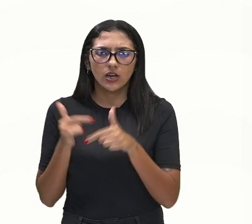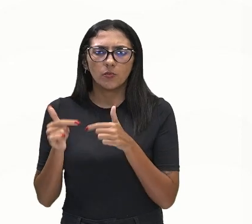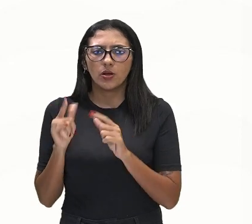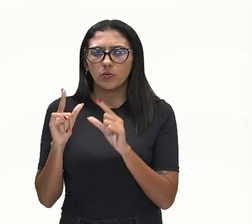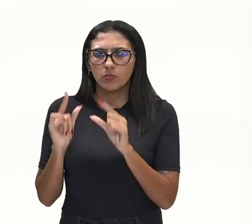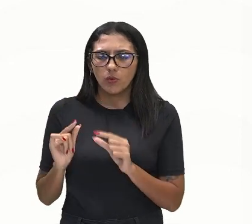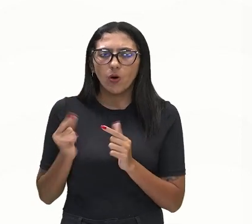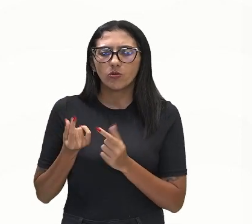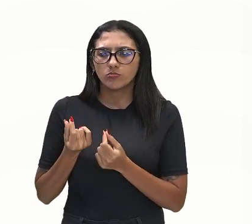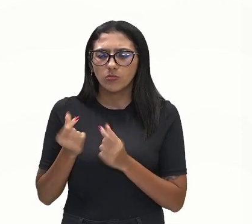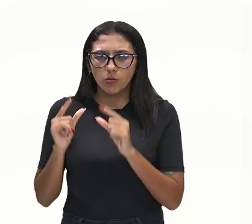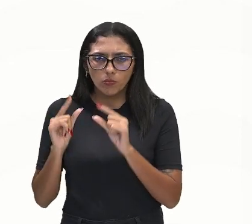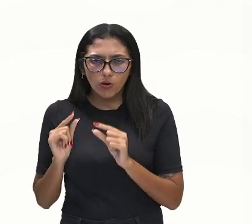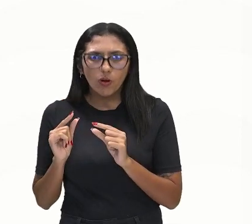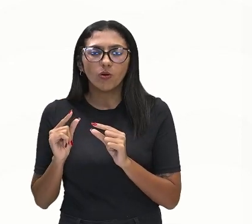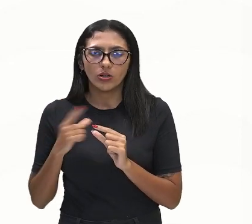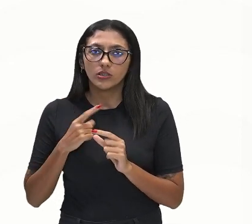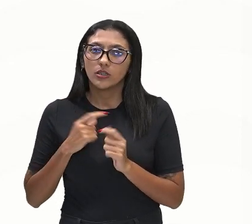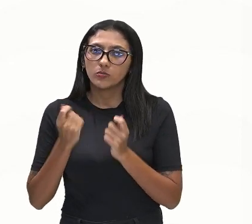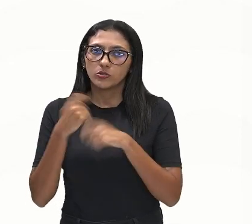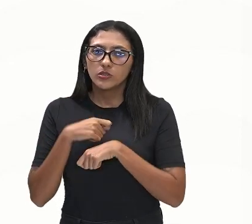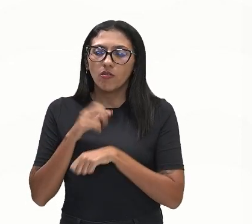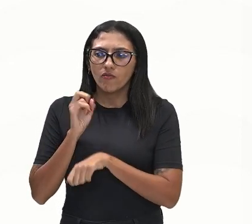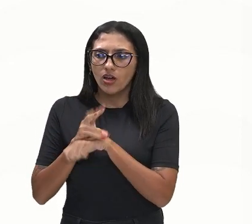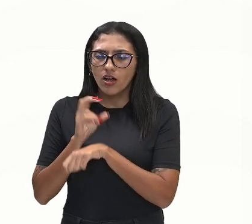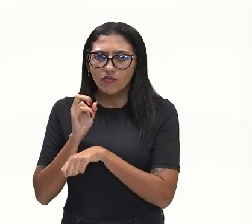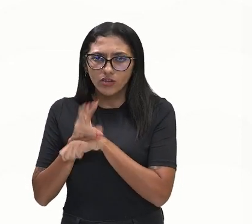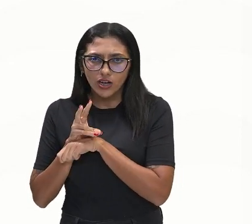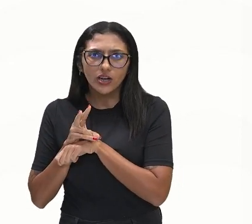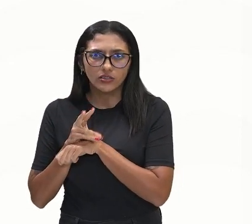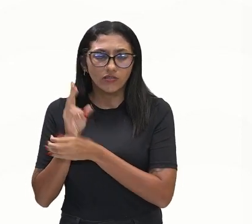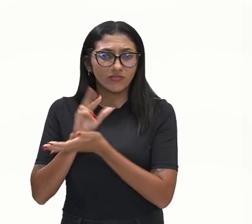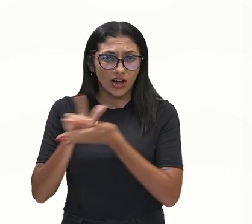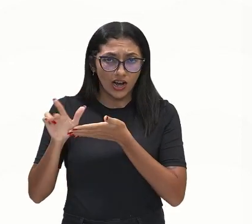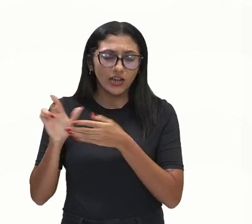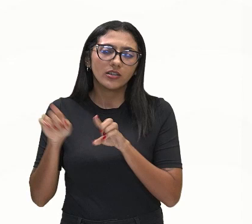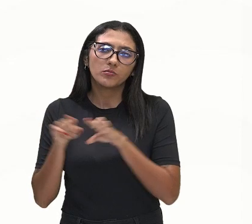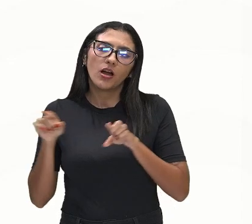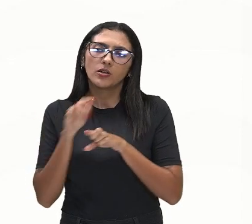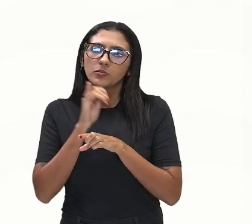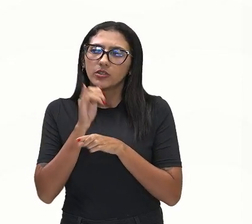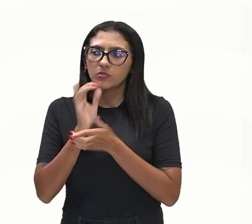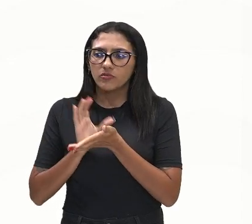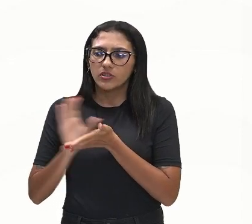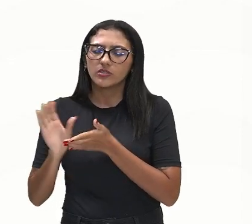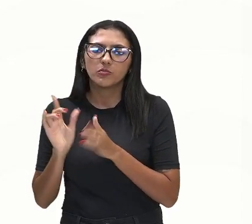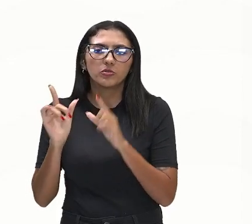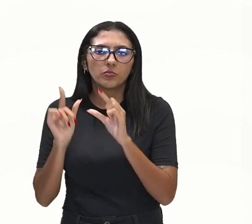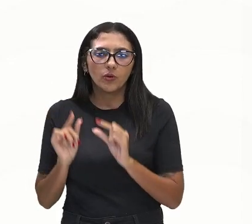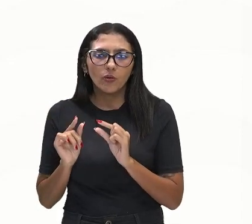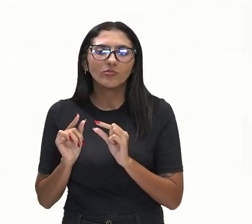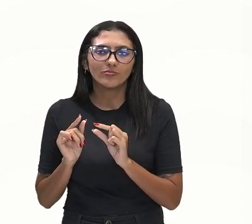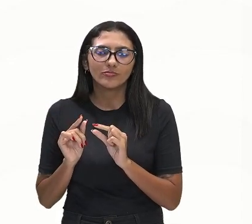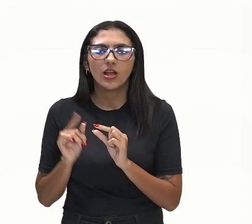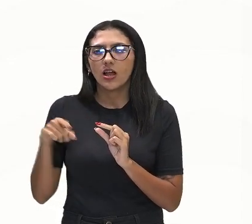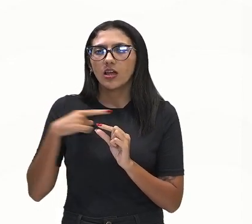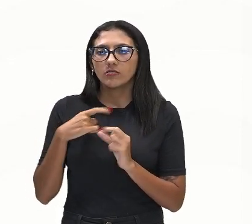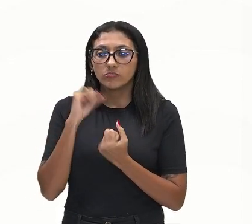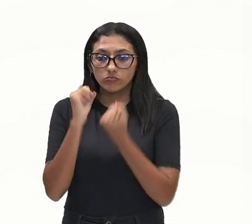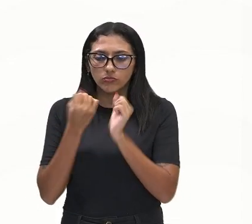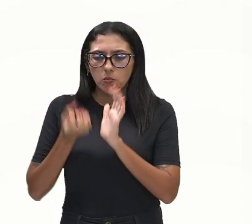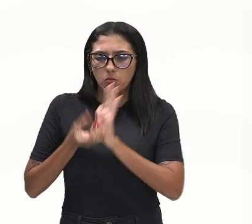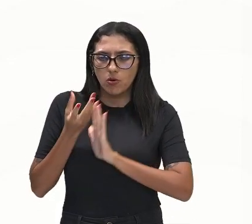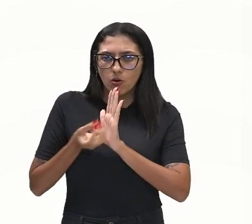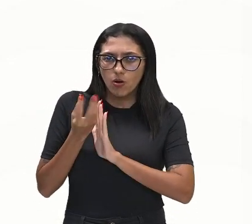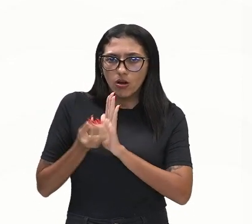ele possa contratar, mas sem gastar muito. Onde as suas mercadorias podem ser produzidas ou